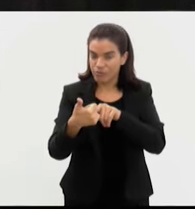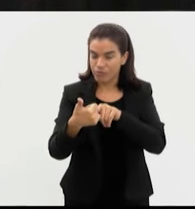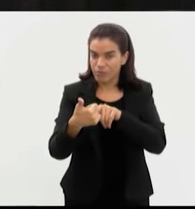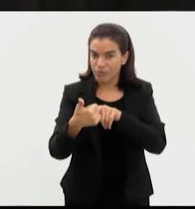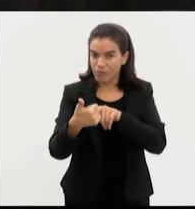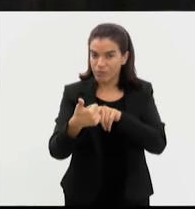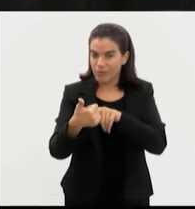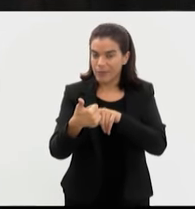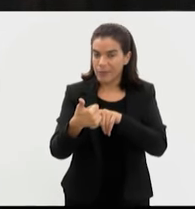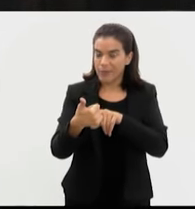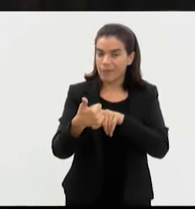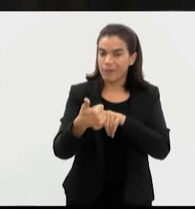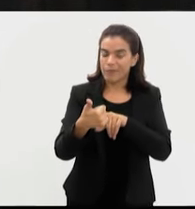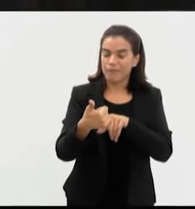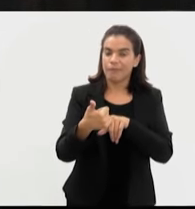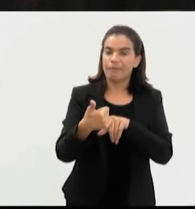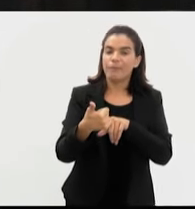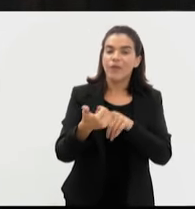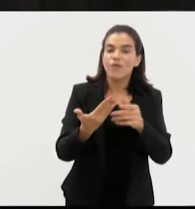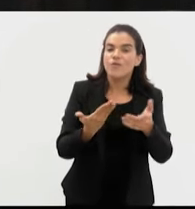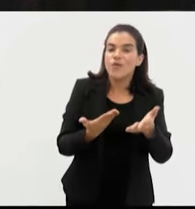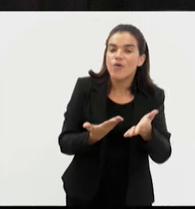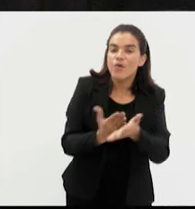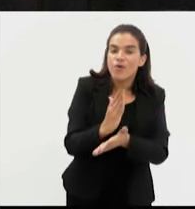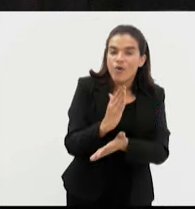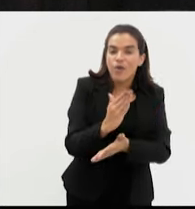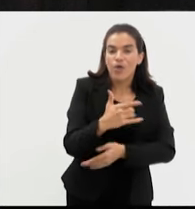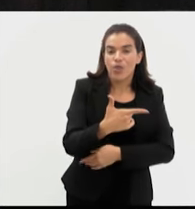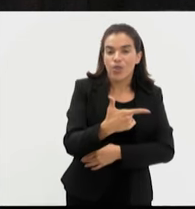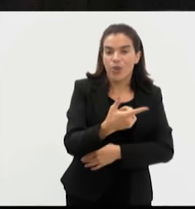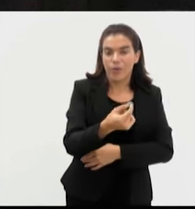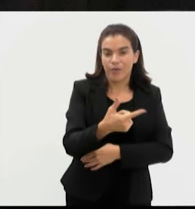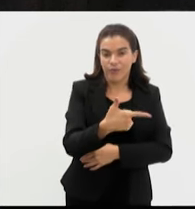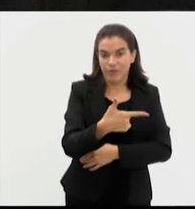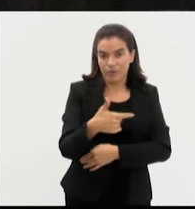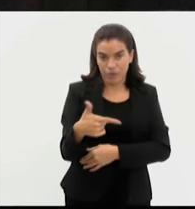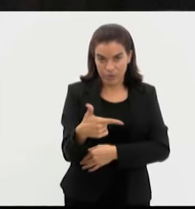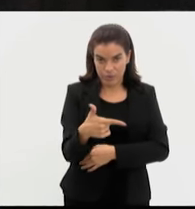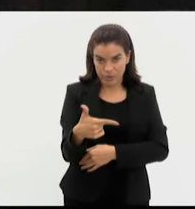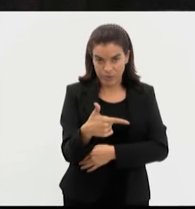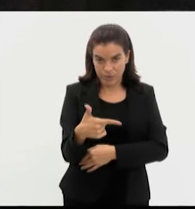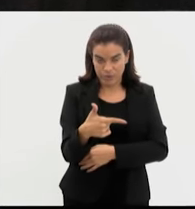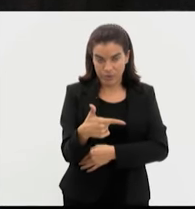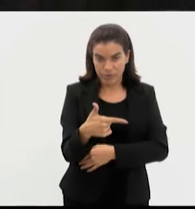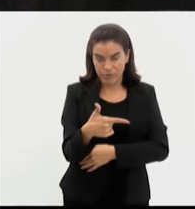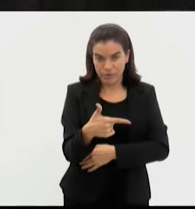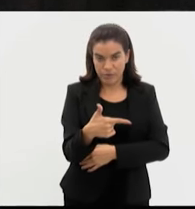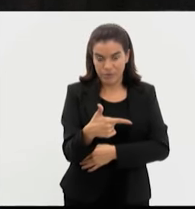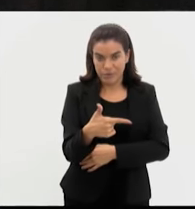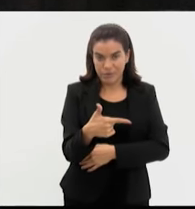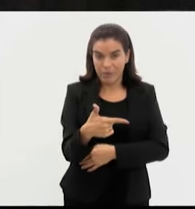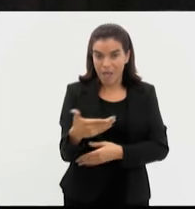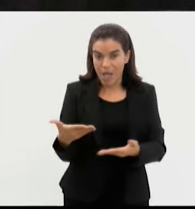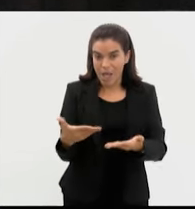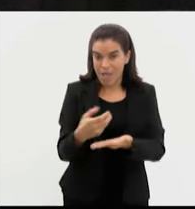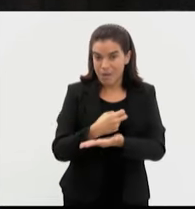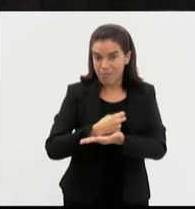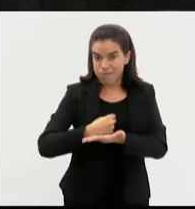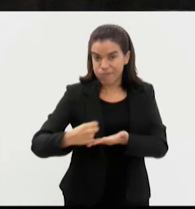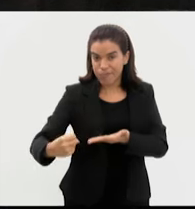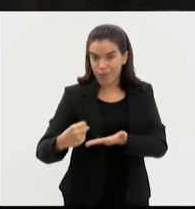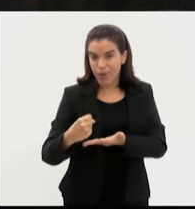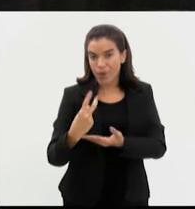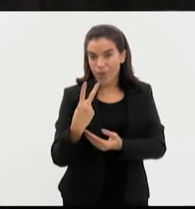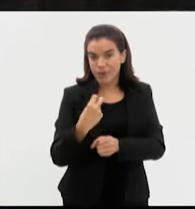2021 e foi homologado em março de 22 e vence agora dois